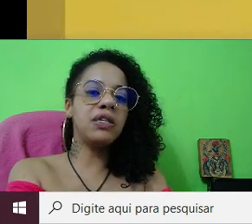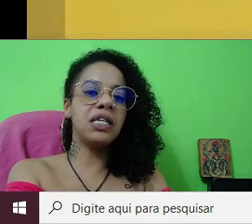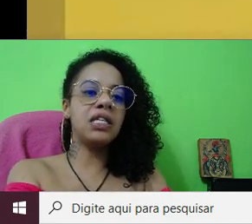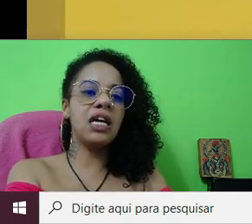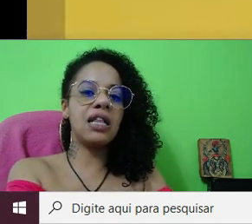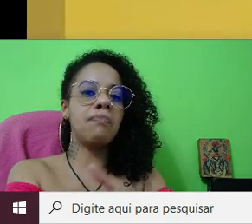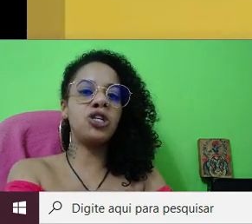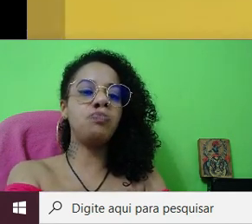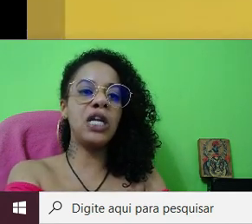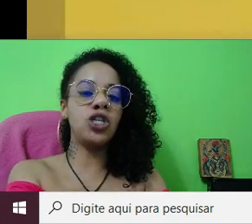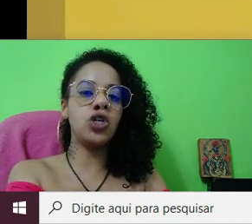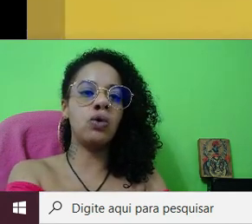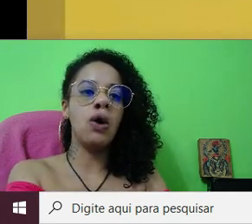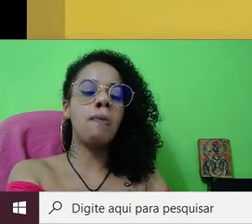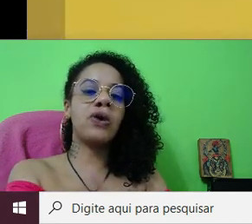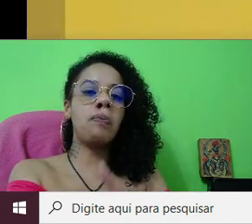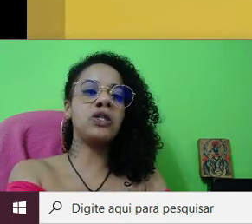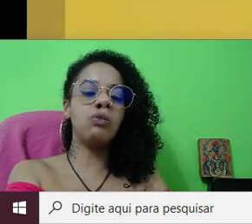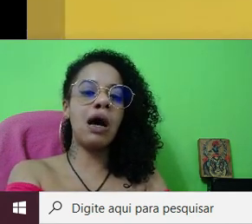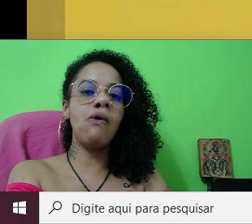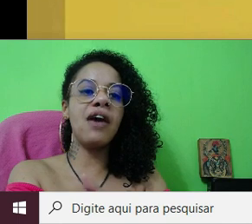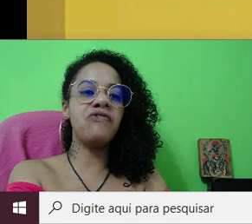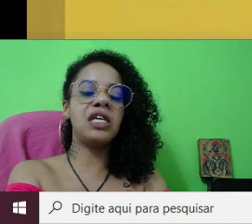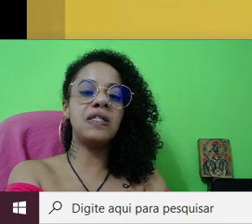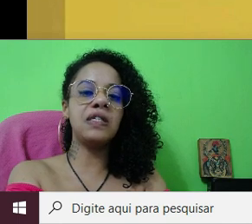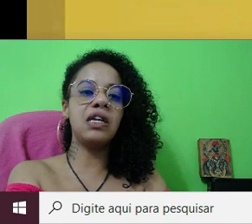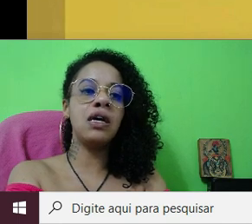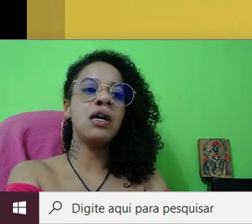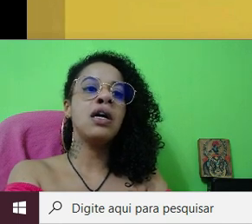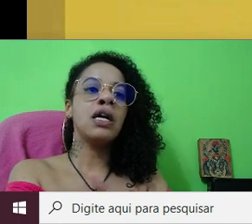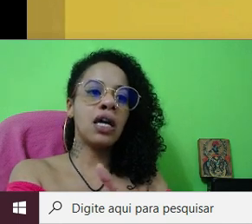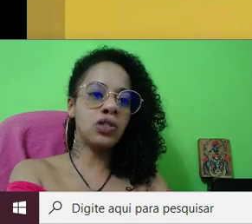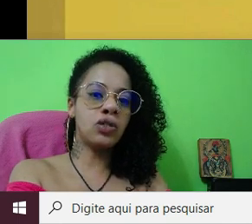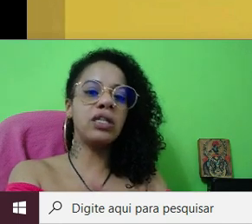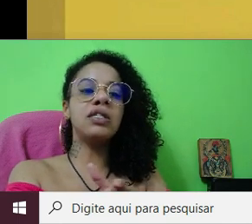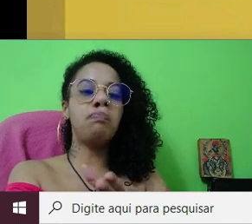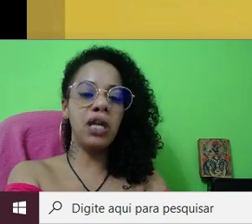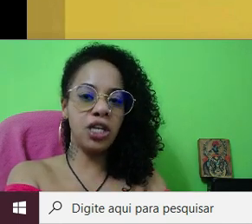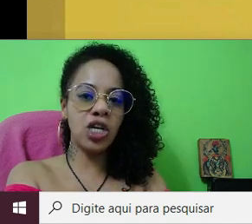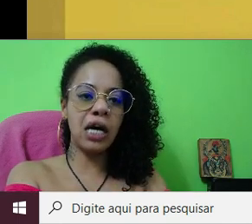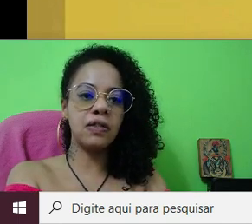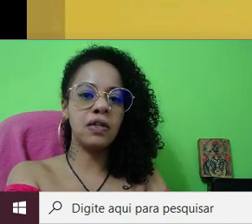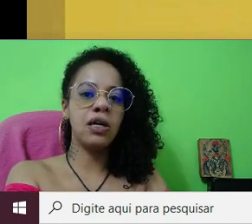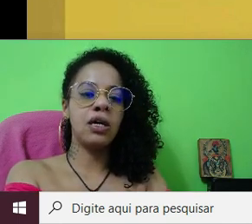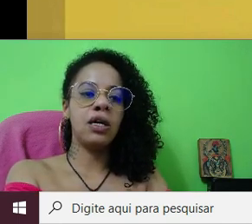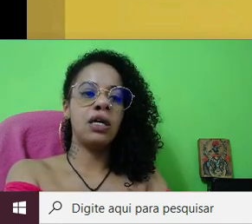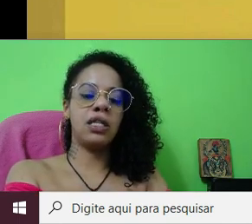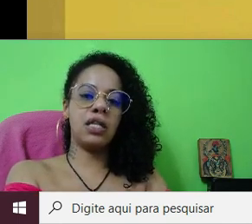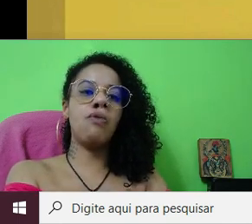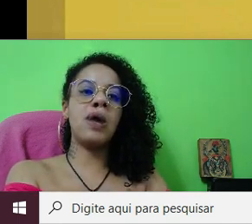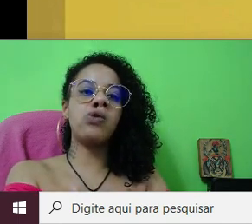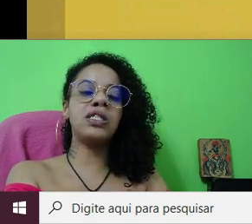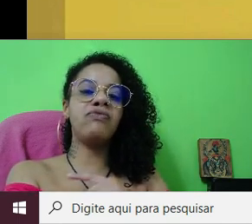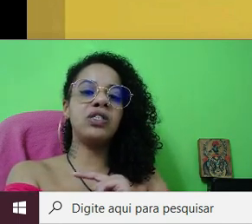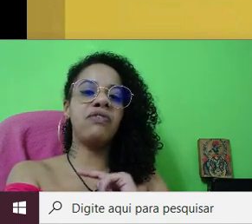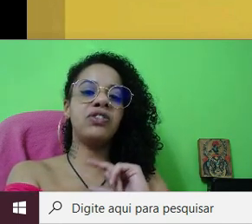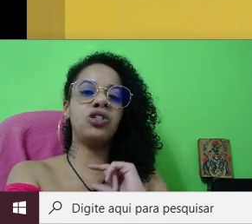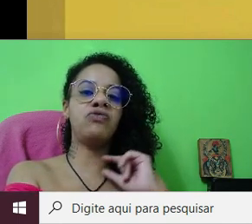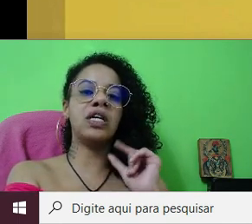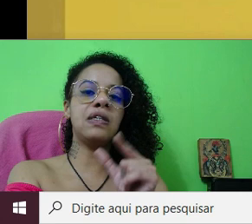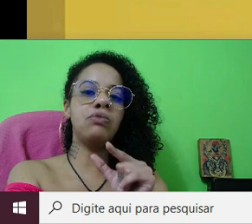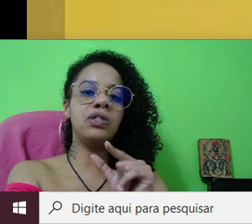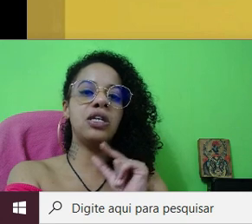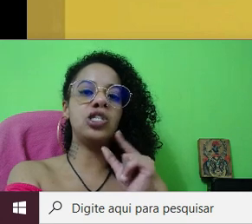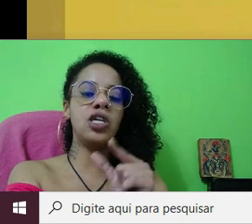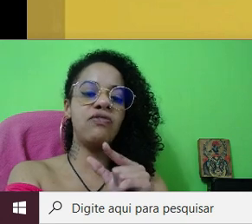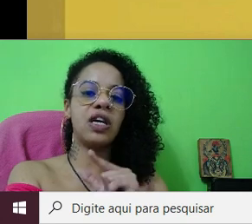quem Simples assim é debate político porque o pessoal referencia questões políticas entendeu uma coisa você